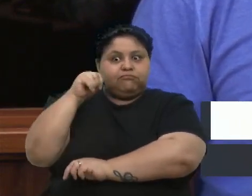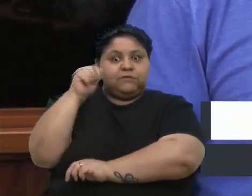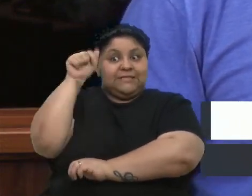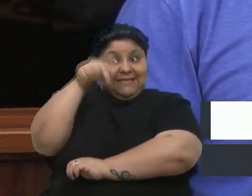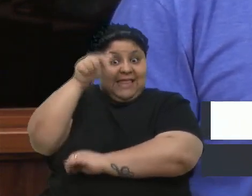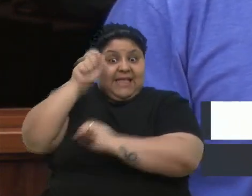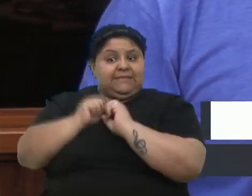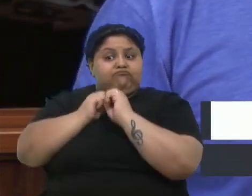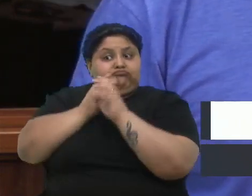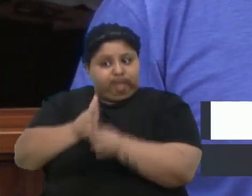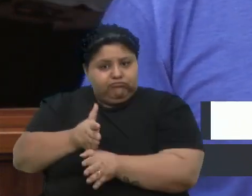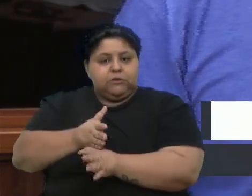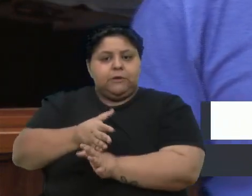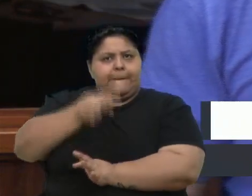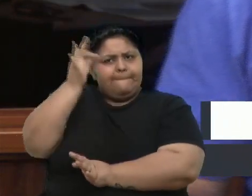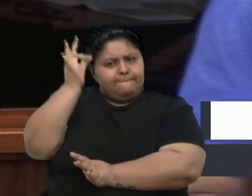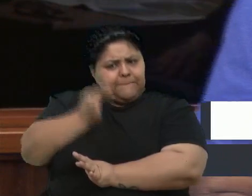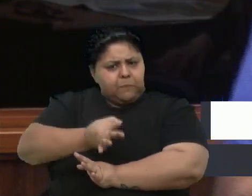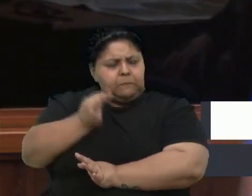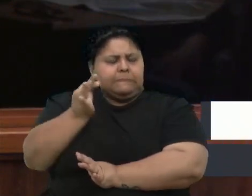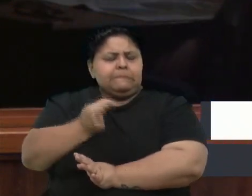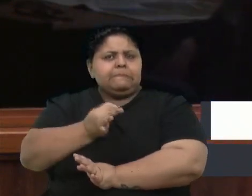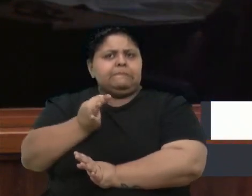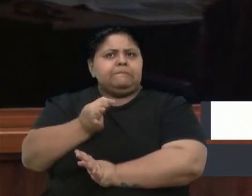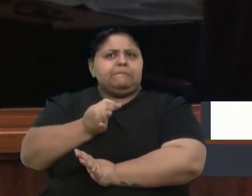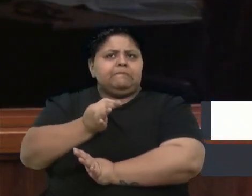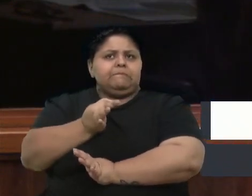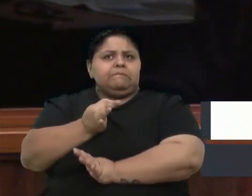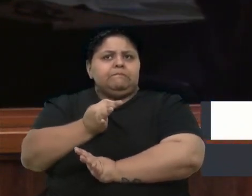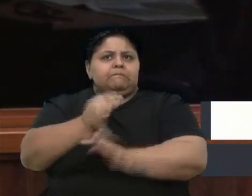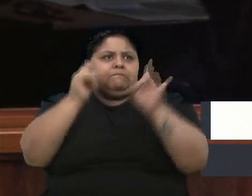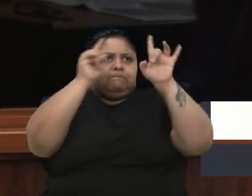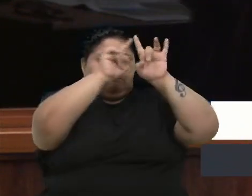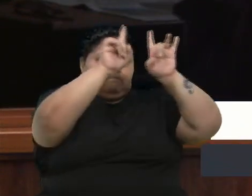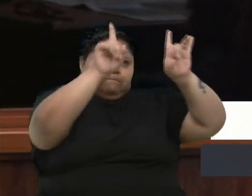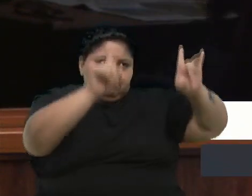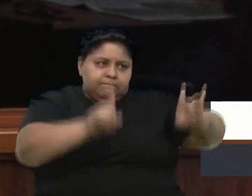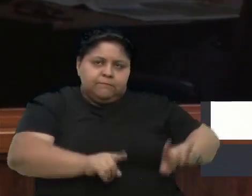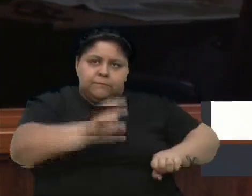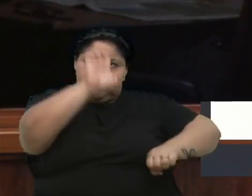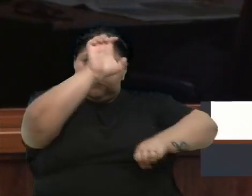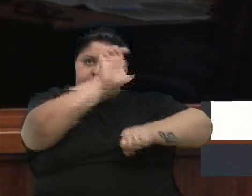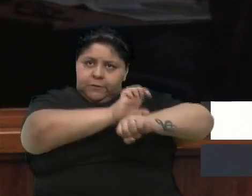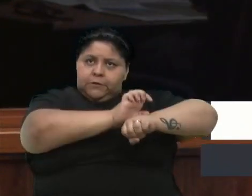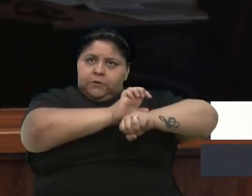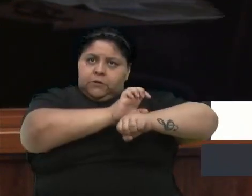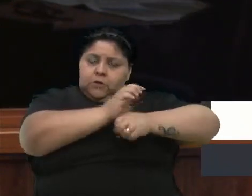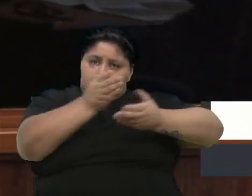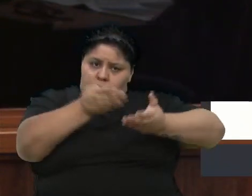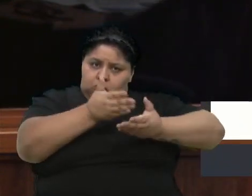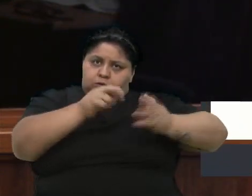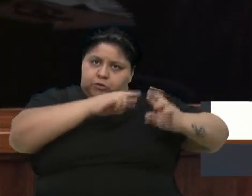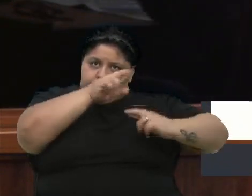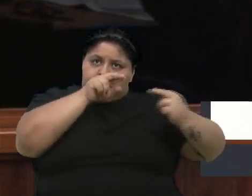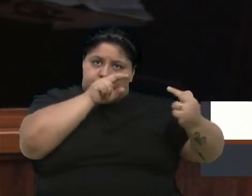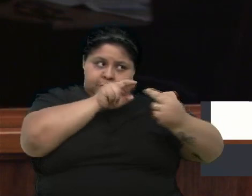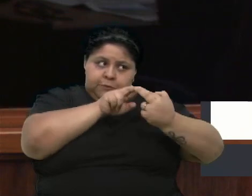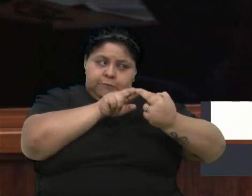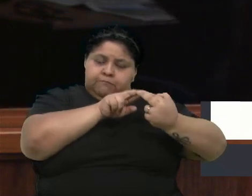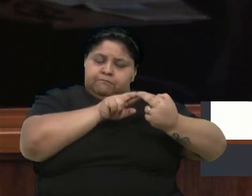ação competente, né, dos servidores públicos estaduais, que nós estamos referindo agora,